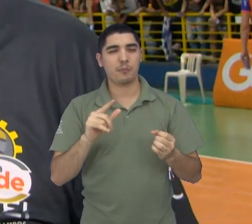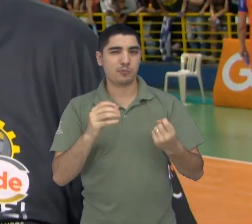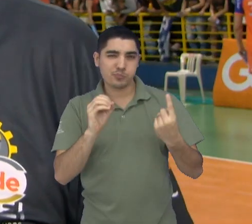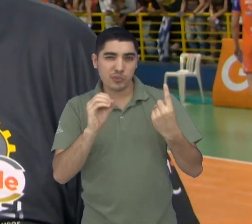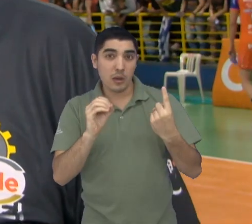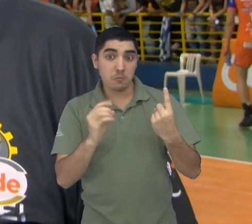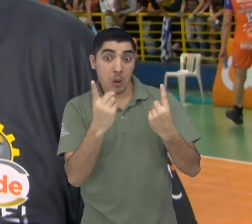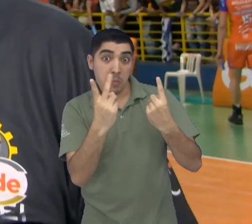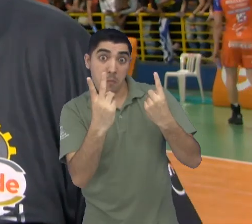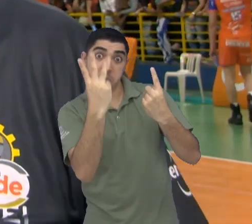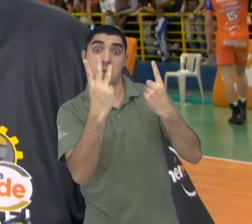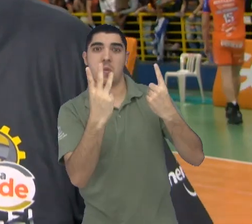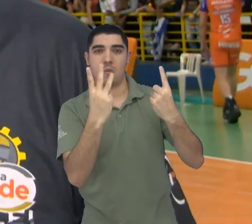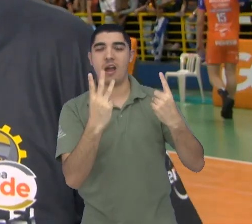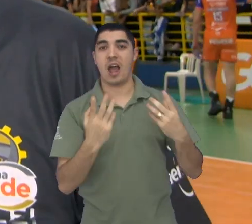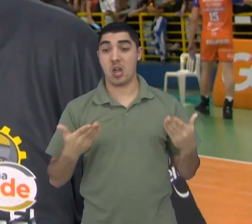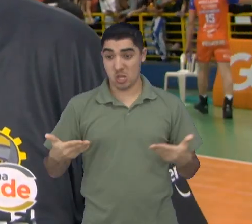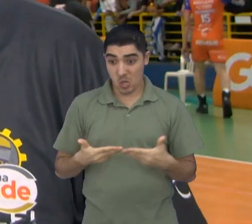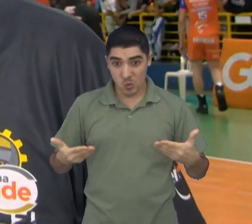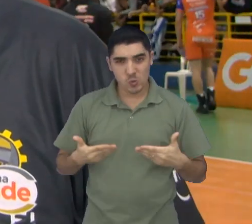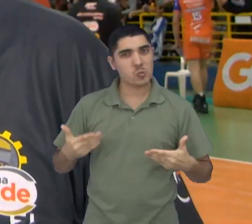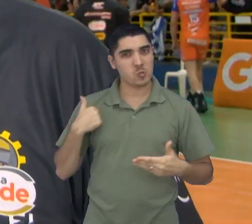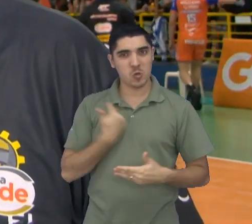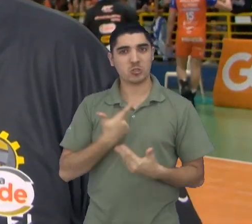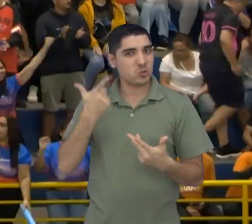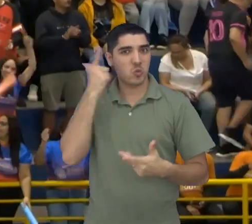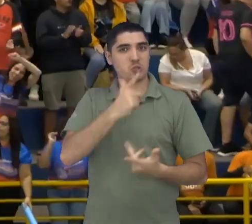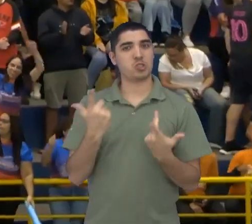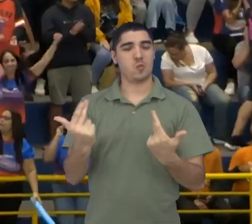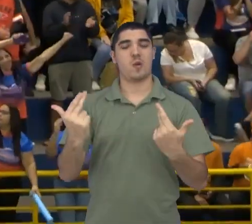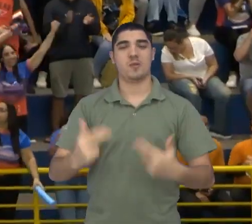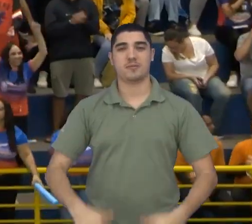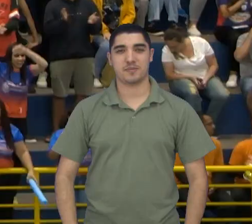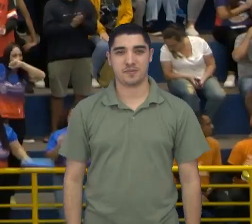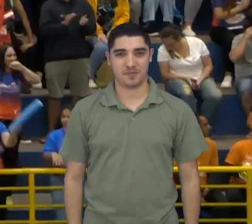time ganhou um corpo muito forte e hoje soube usar isso dentro de casa.